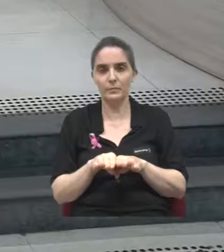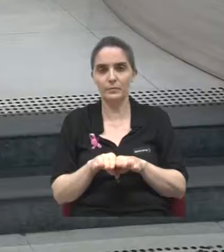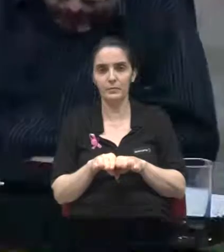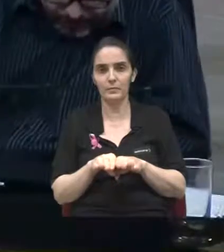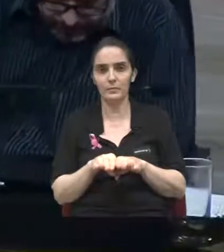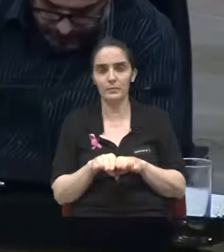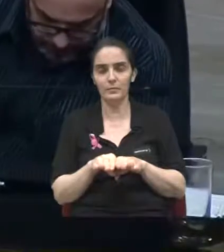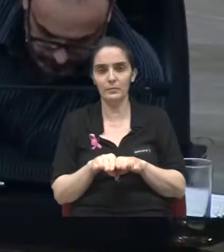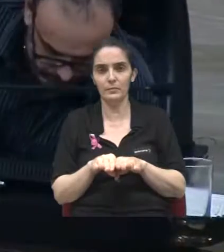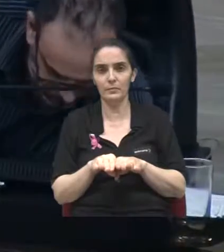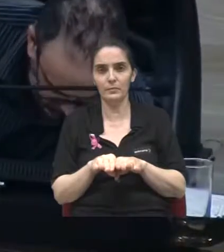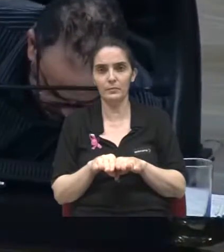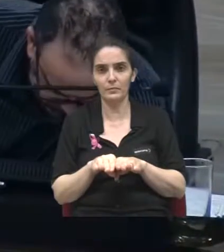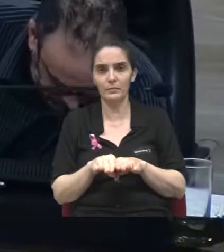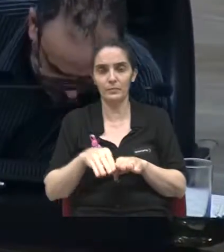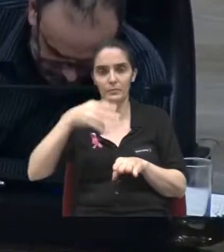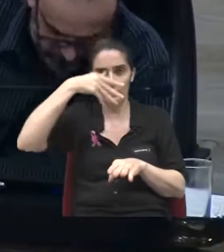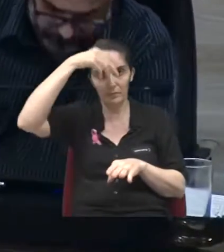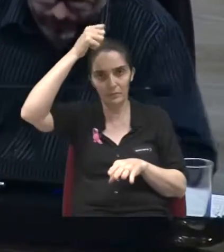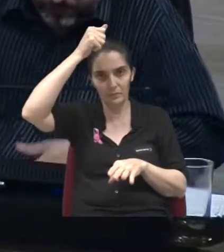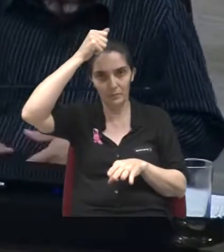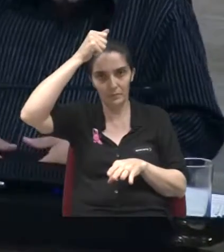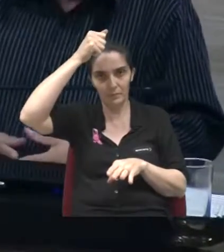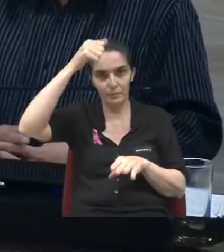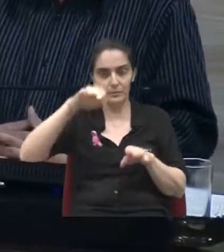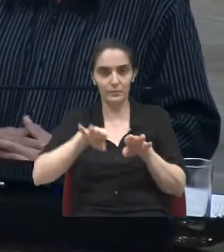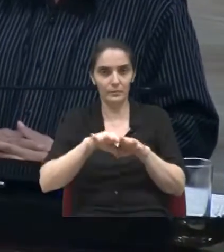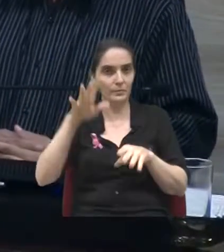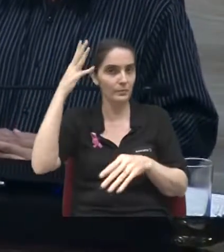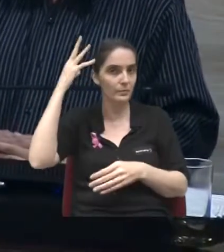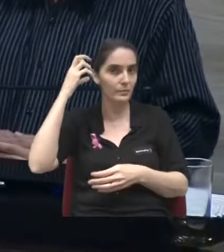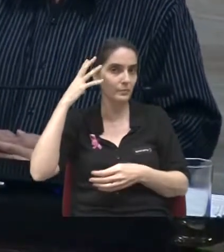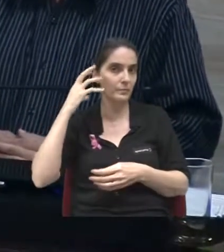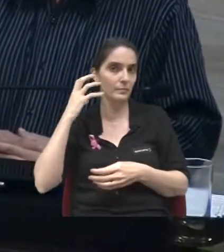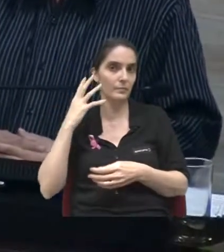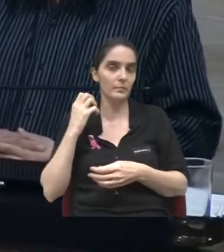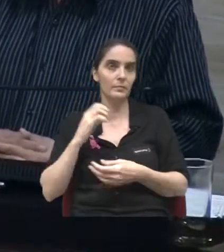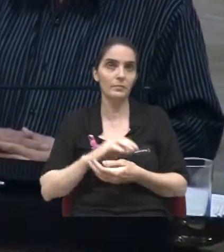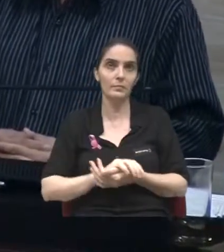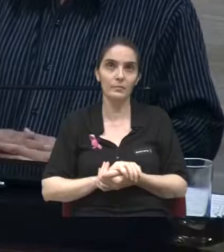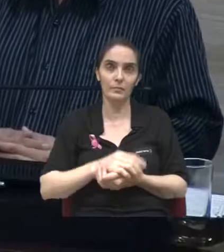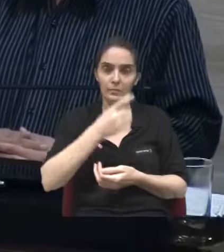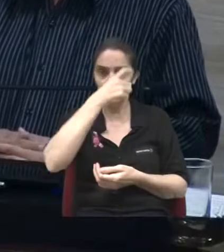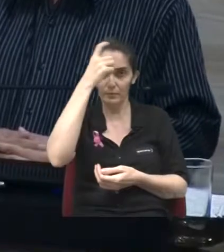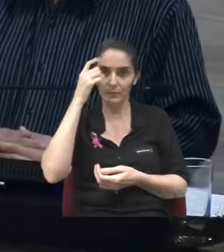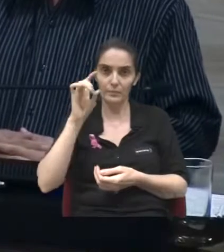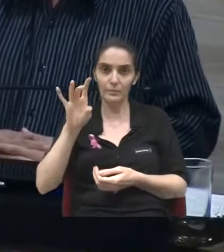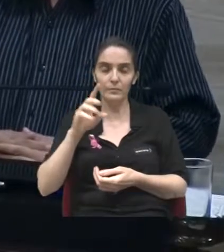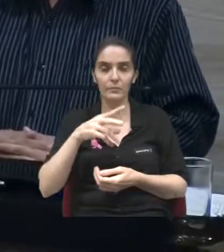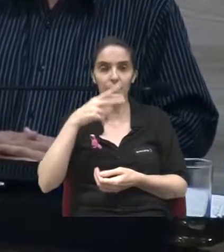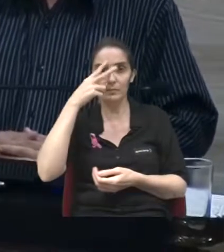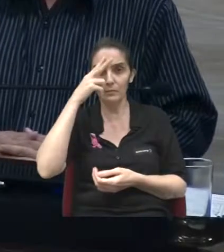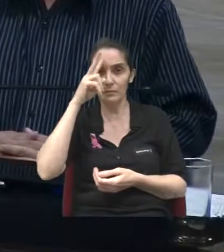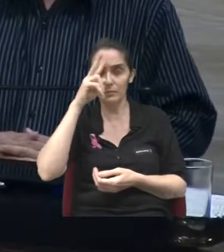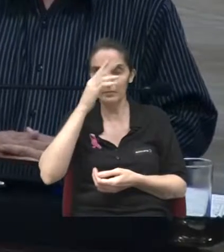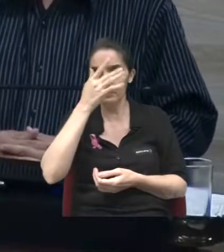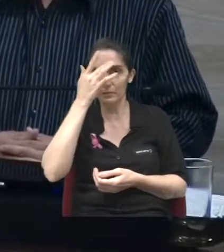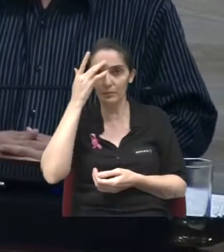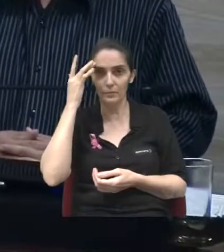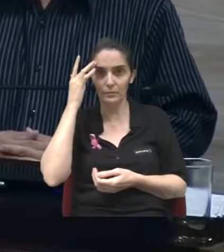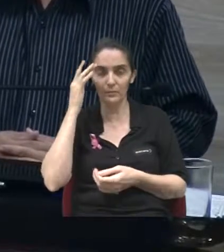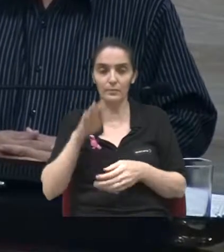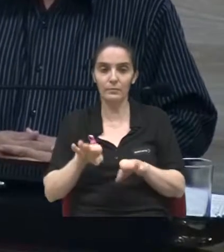do Toninho e da vereadora Lu, eu me lembrei de uma pessoa que também, felizmente,